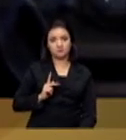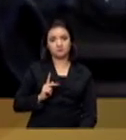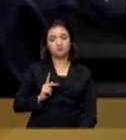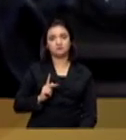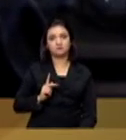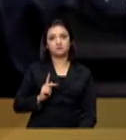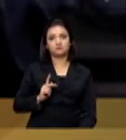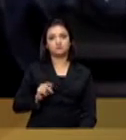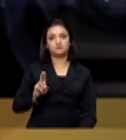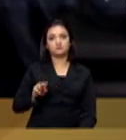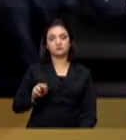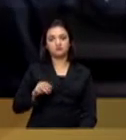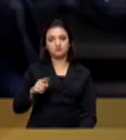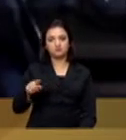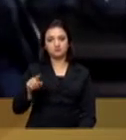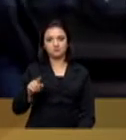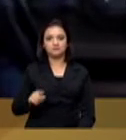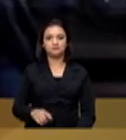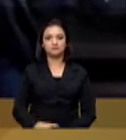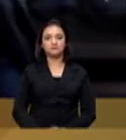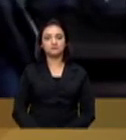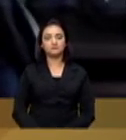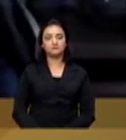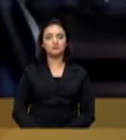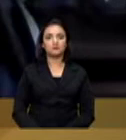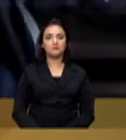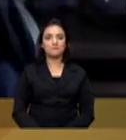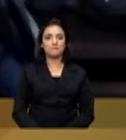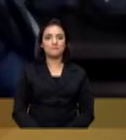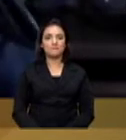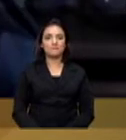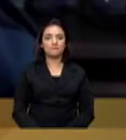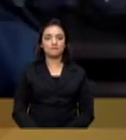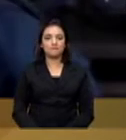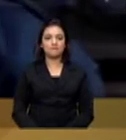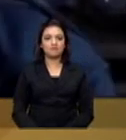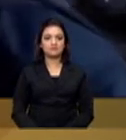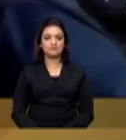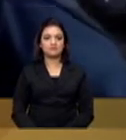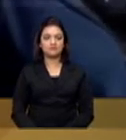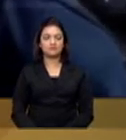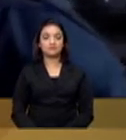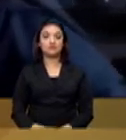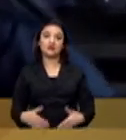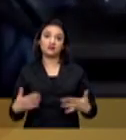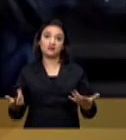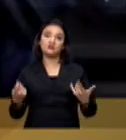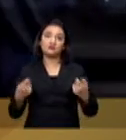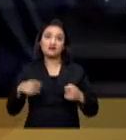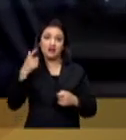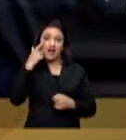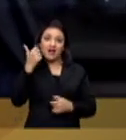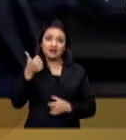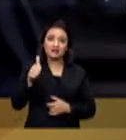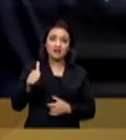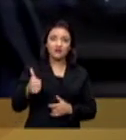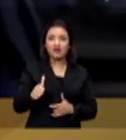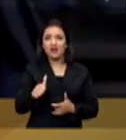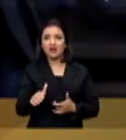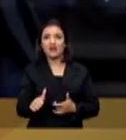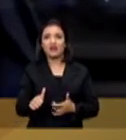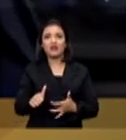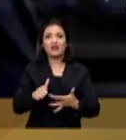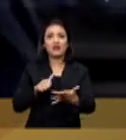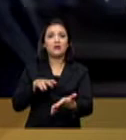Pública da União. De modo que é preciso ver essas penas e esse dispositivo